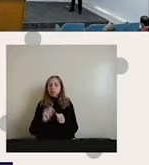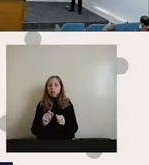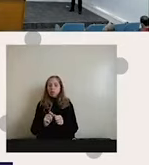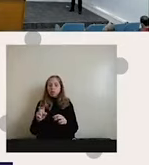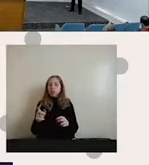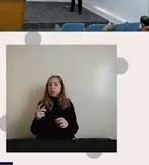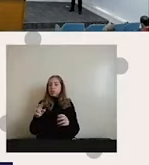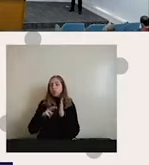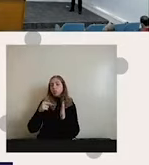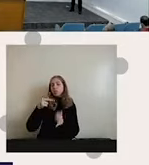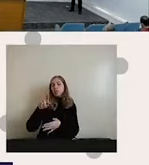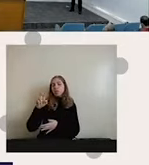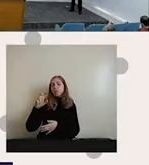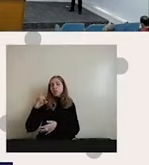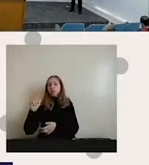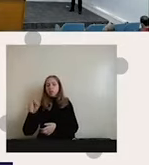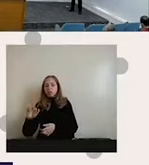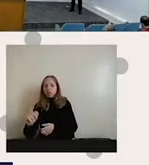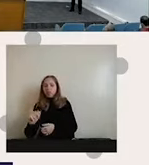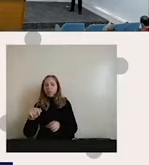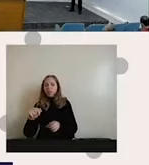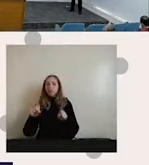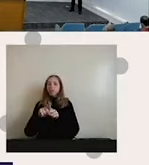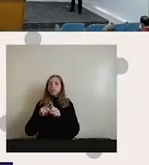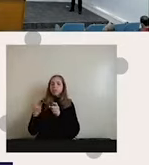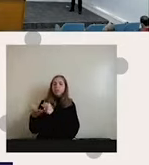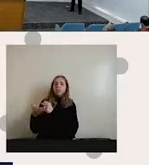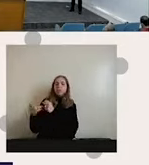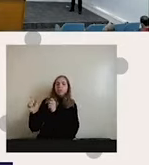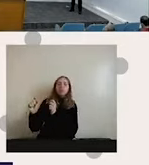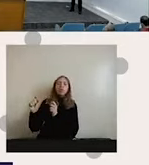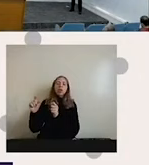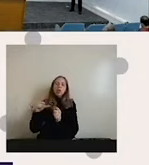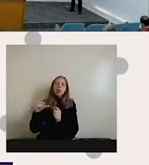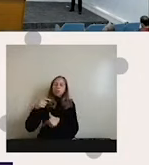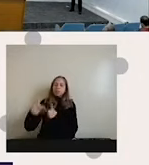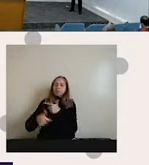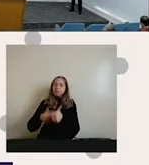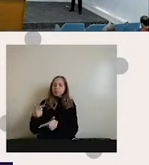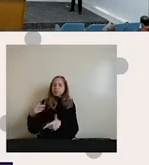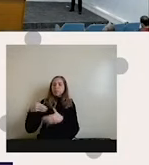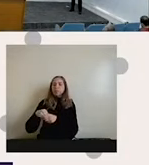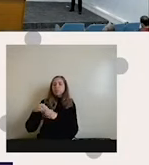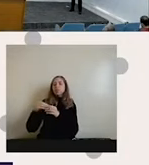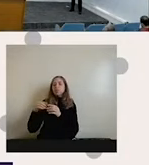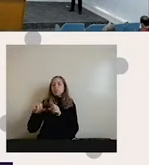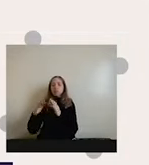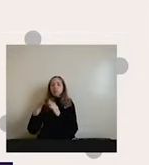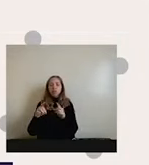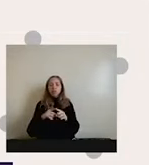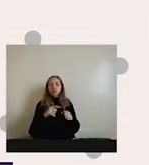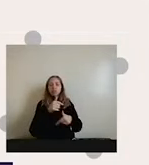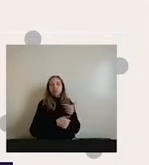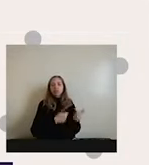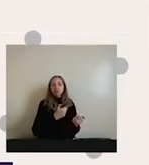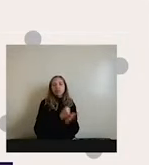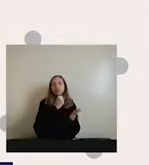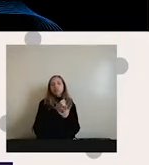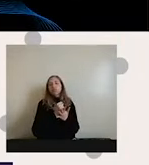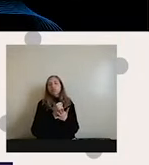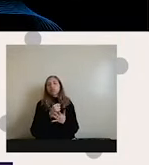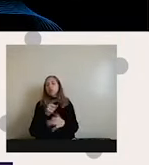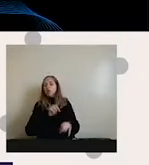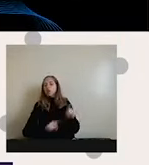trabalhadores empregados, dos domiciliares ou domésticos e alguns dados dos segurados especiais. Então,